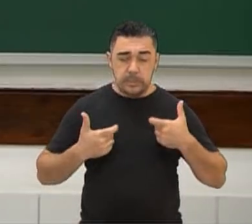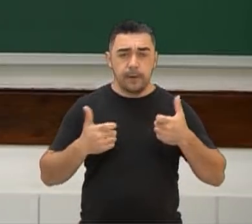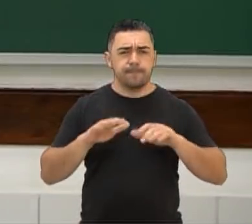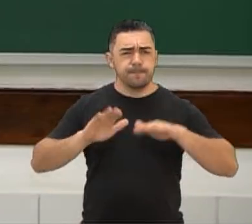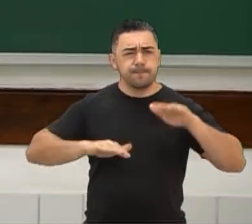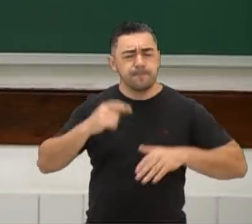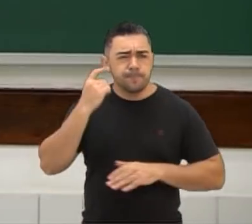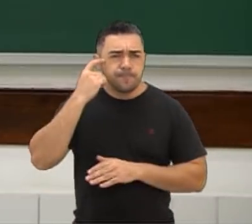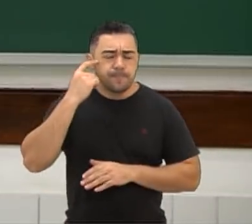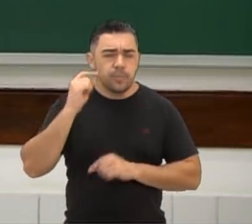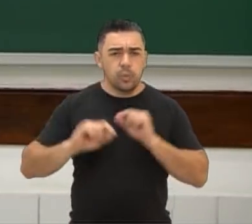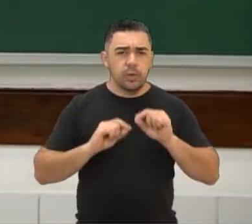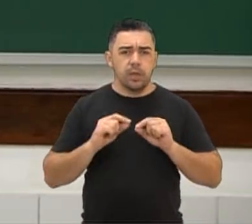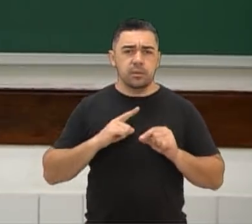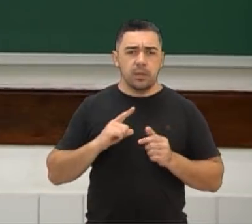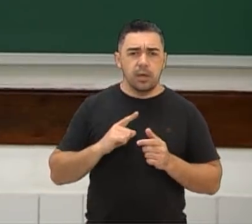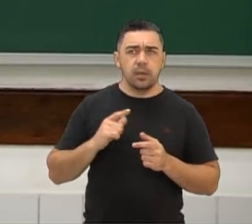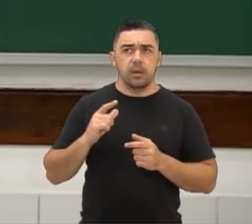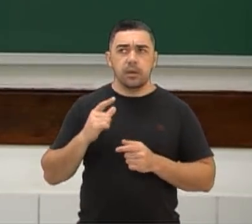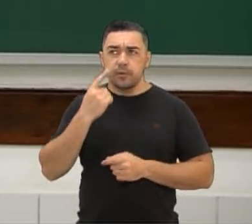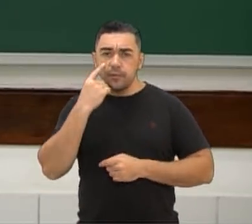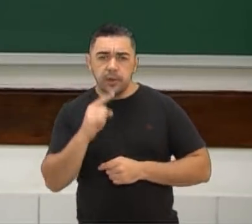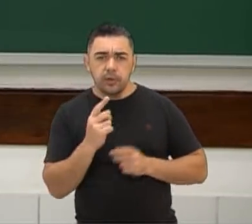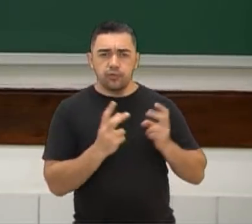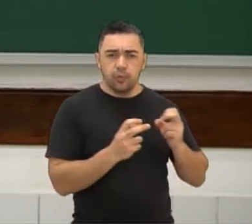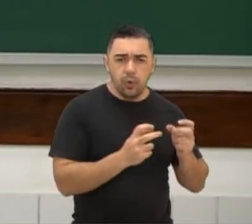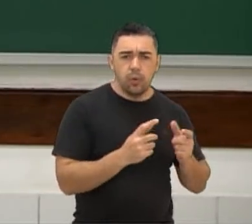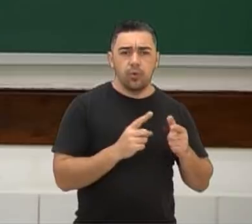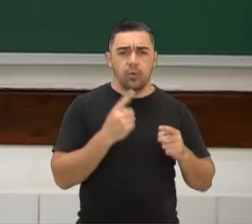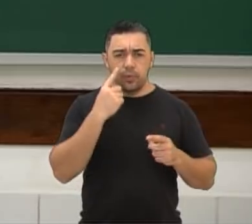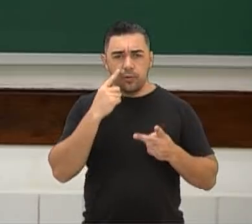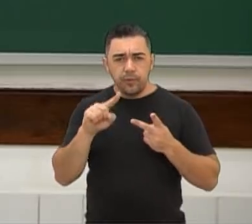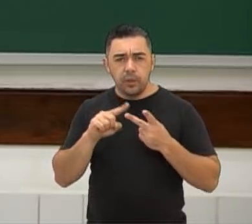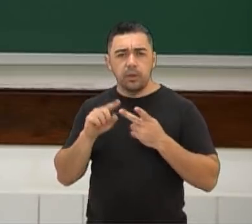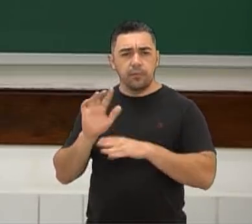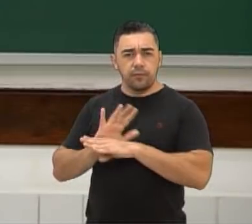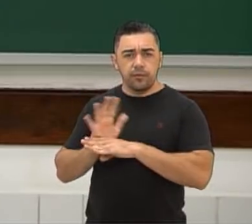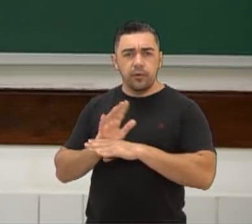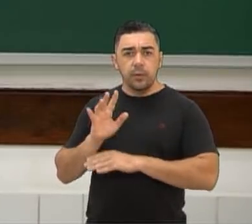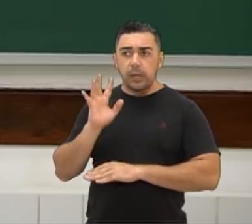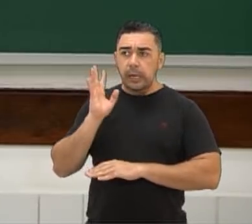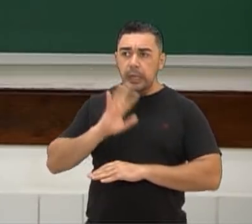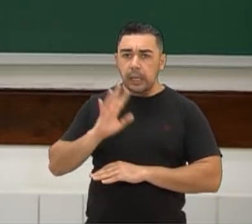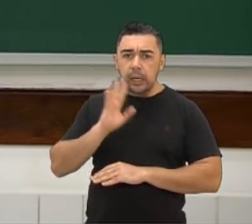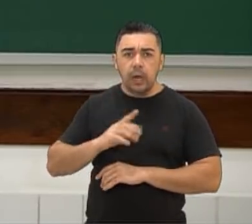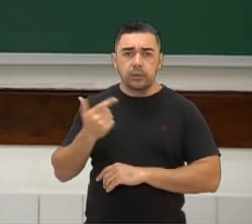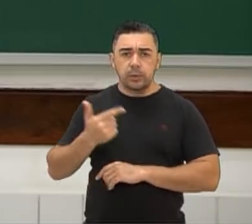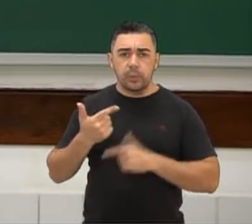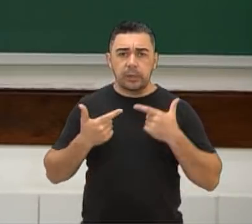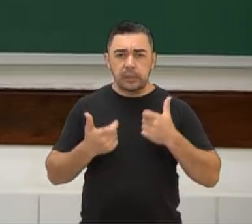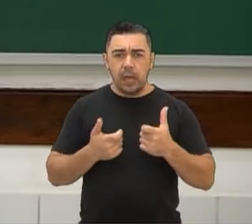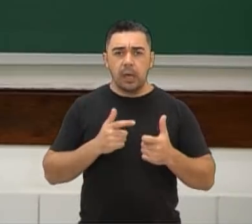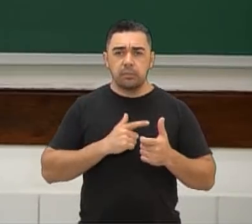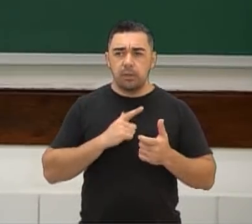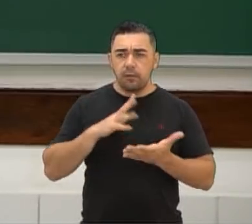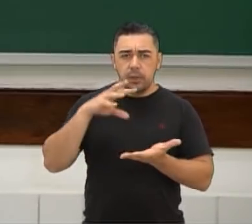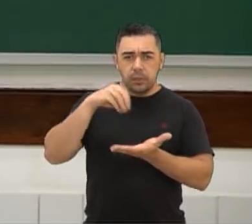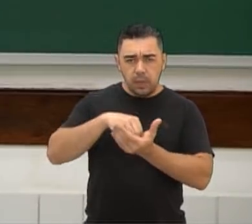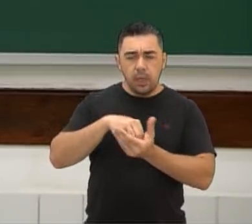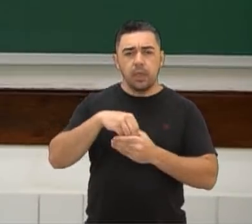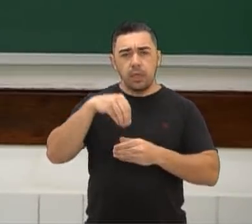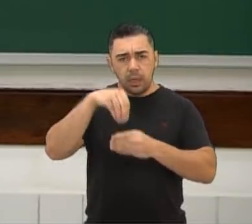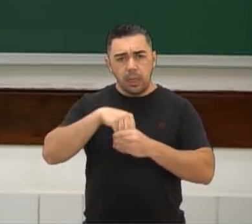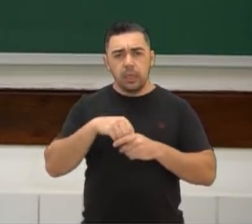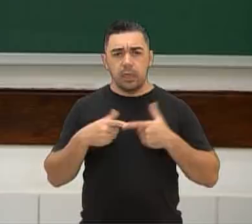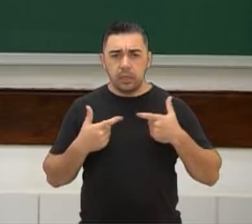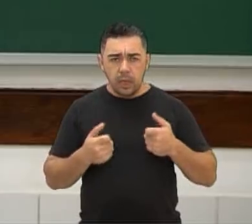tem essa ideia, pelos jogos, pelos filmes, de que a Segunda Guerra Mundial foi algo muito legal, as operações de guerra, todos